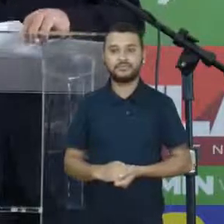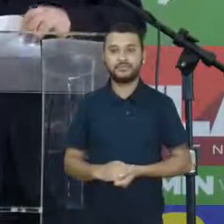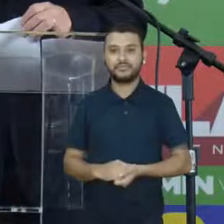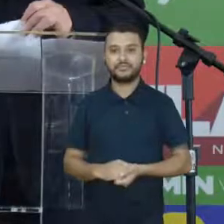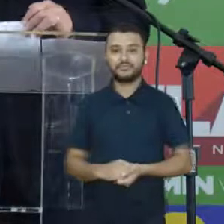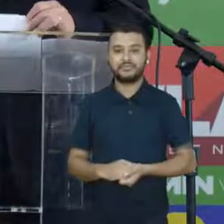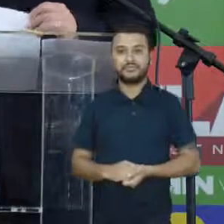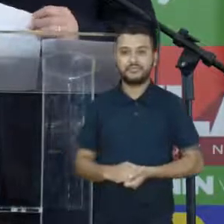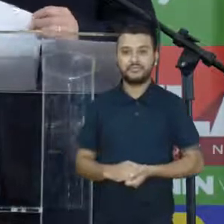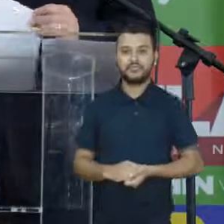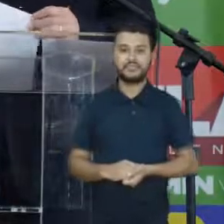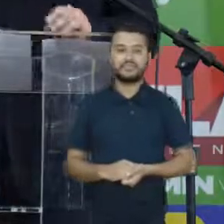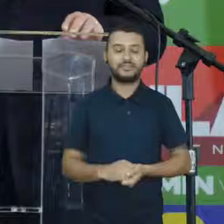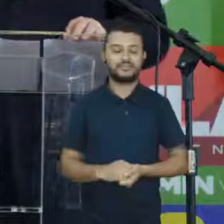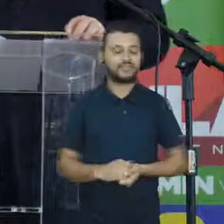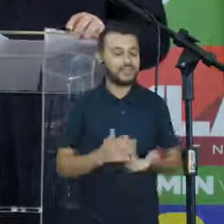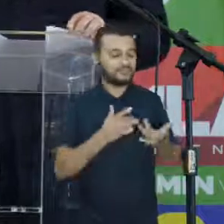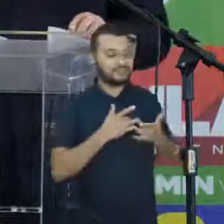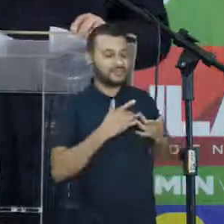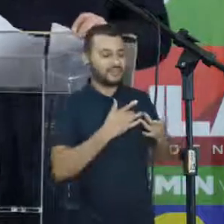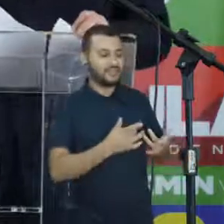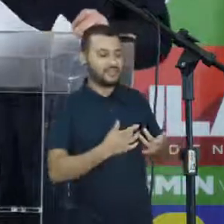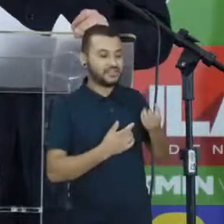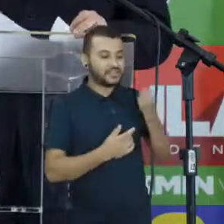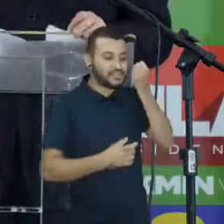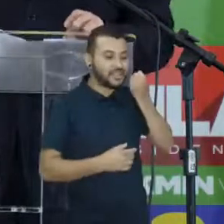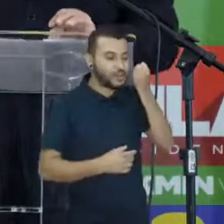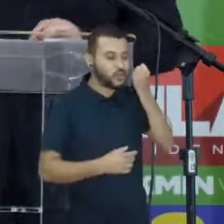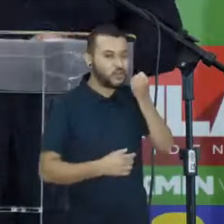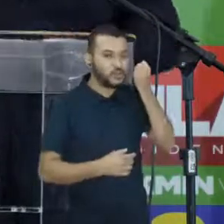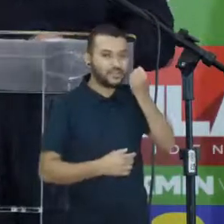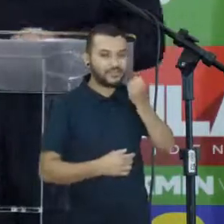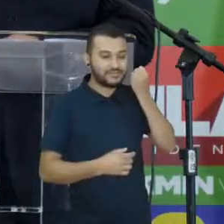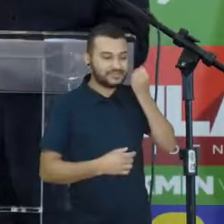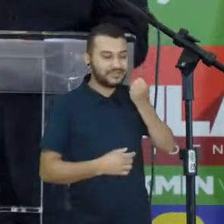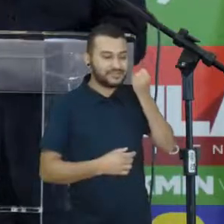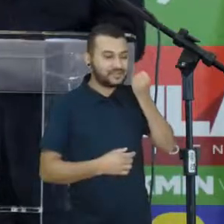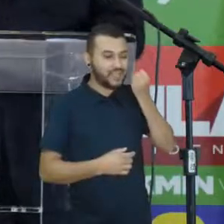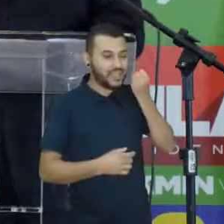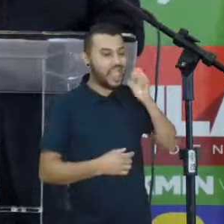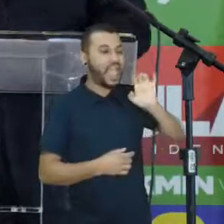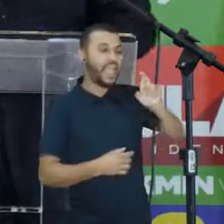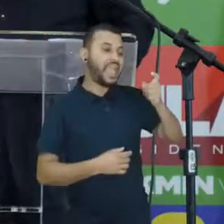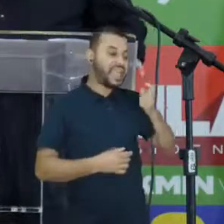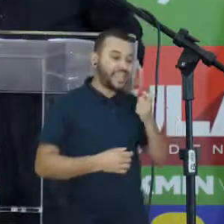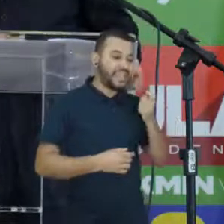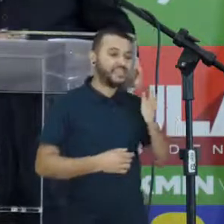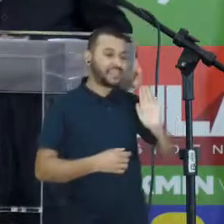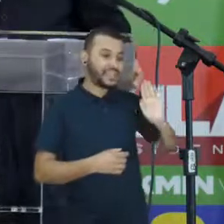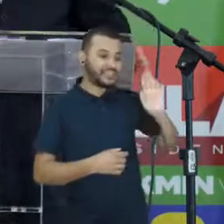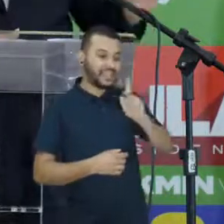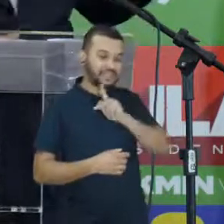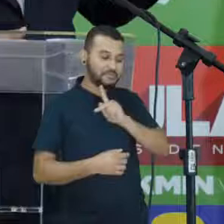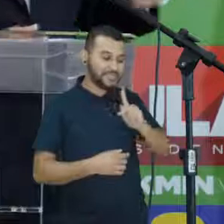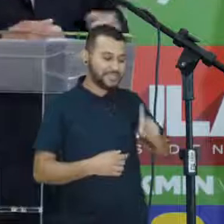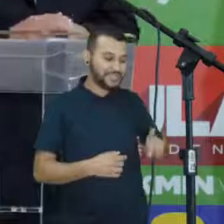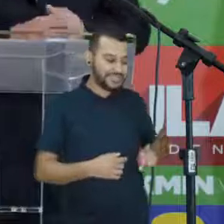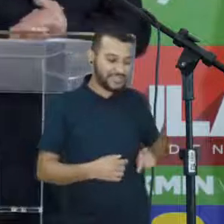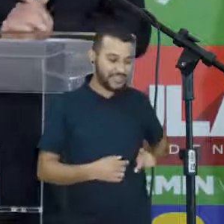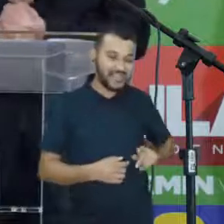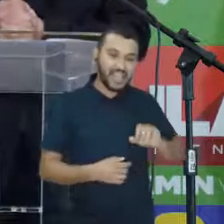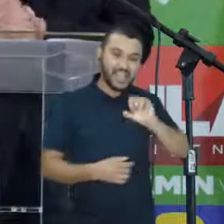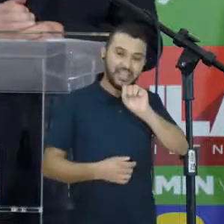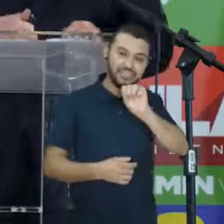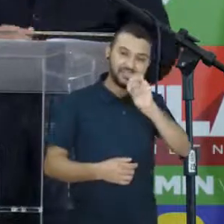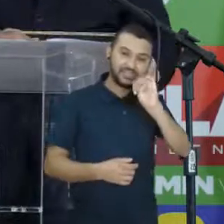Querida senadora, ex-candidata à presidência da República, Simone Tebet, querido Geraldo